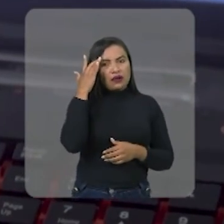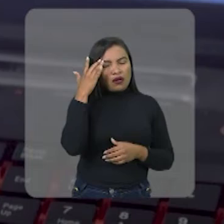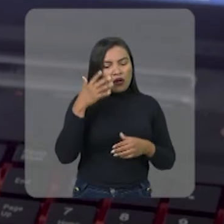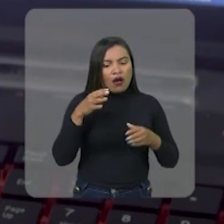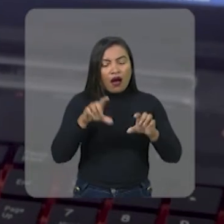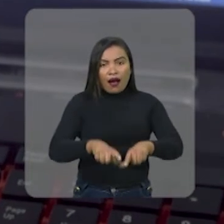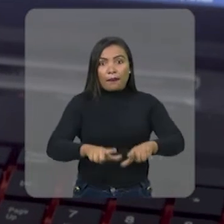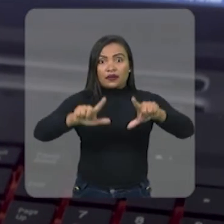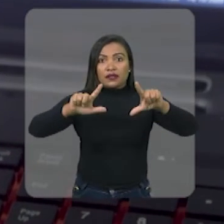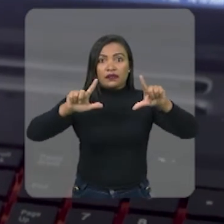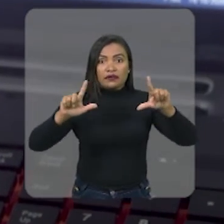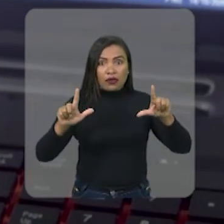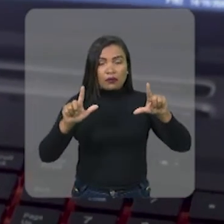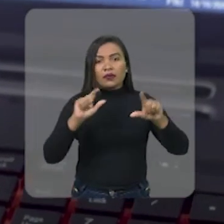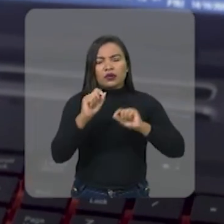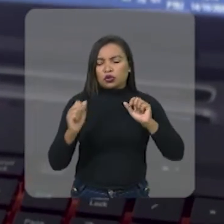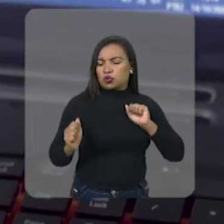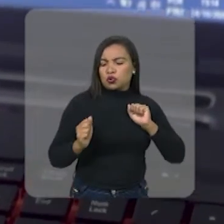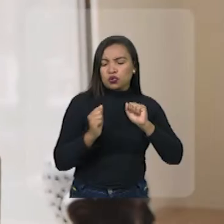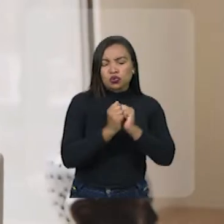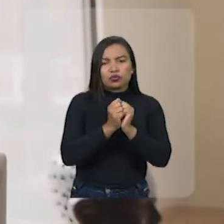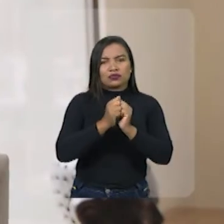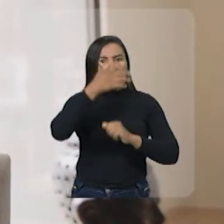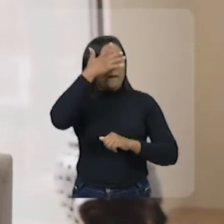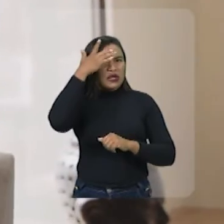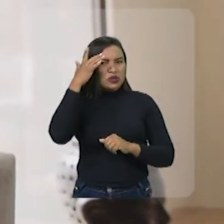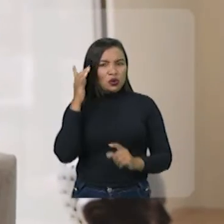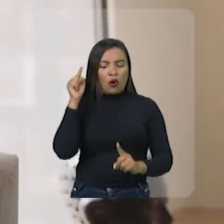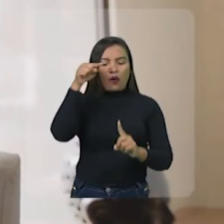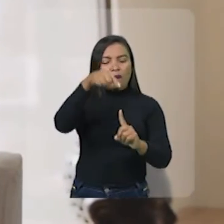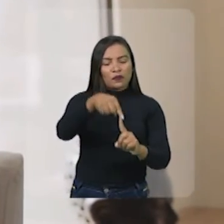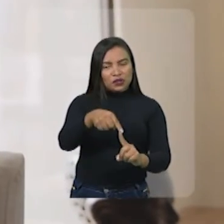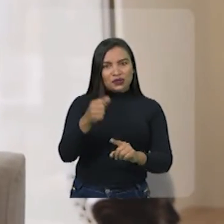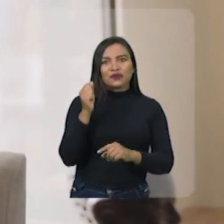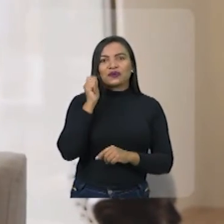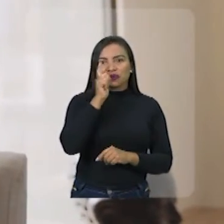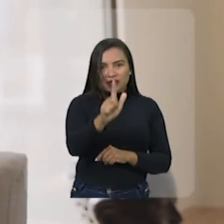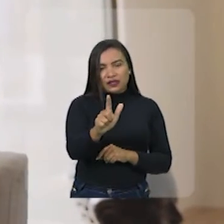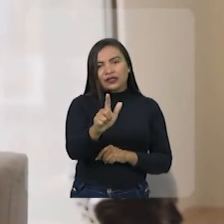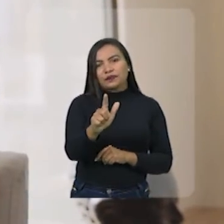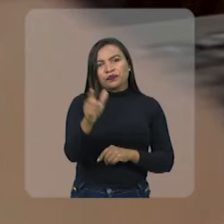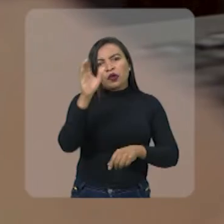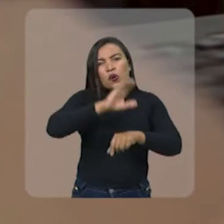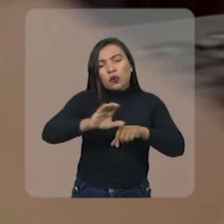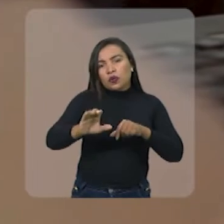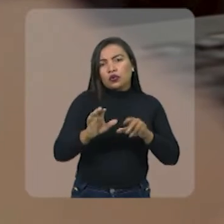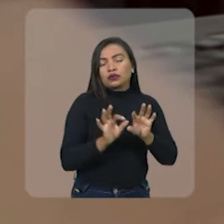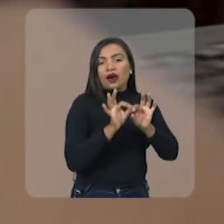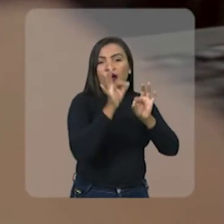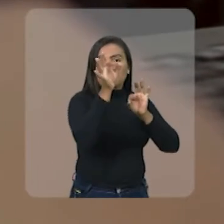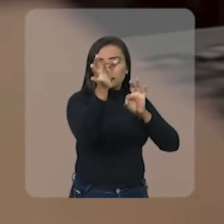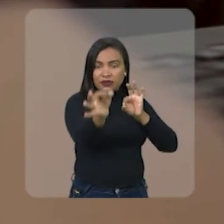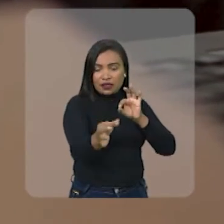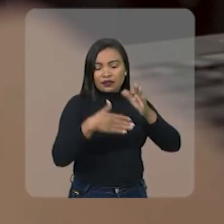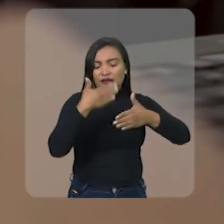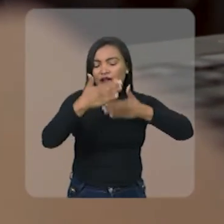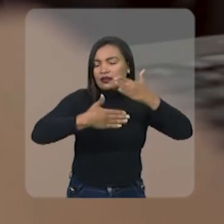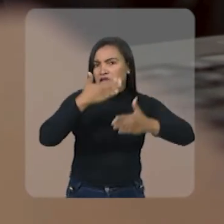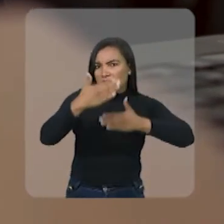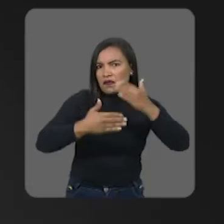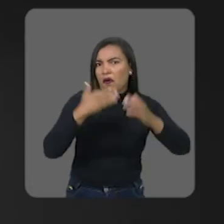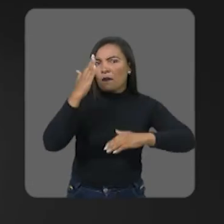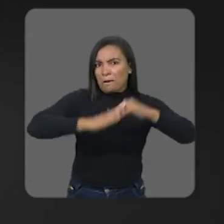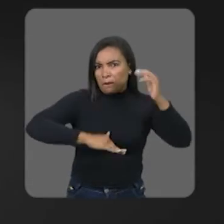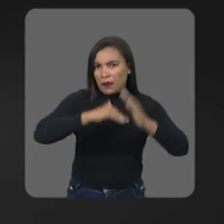as pessoas dos seus objetivos. Cursos livres online que desenvolvem a competência em diferentes